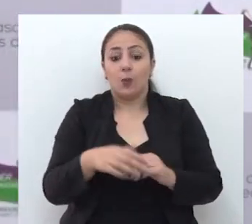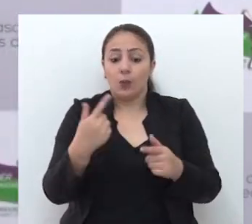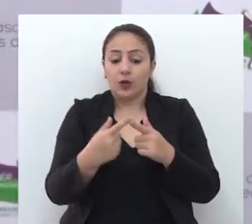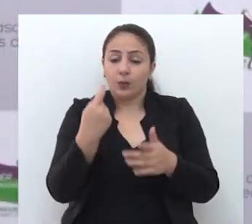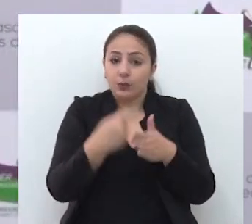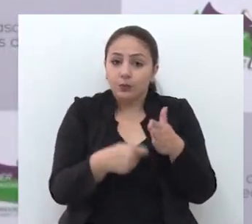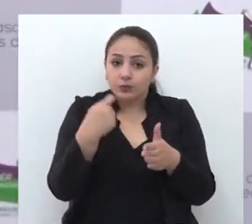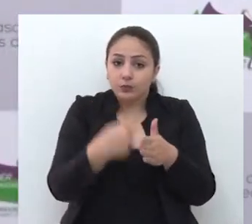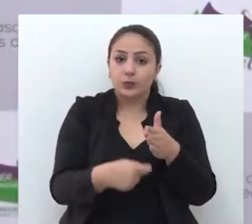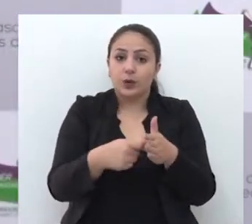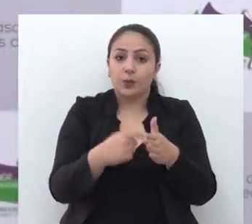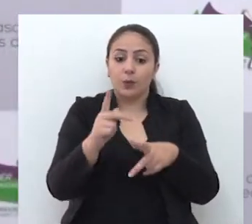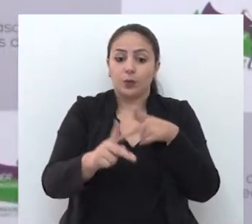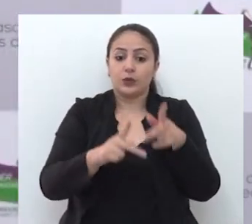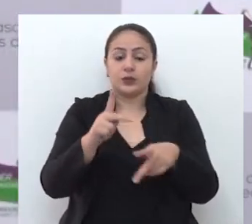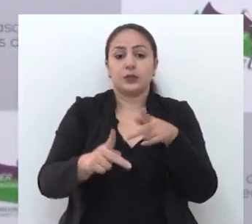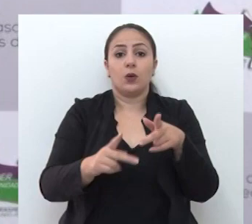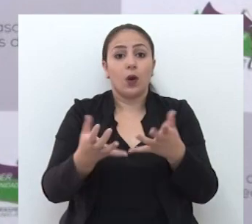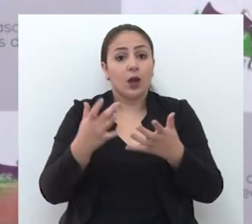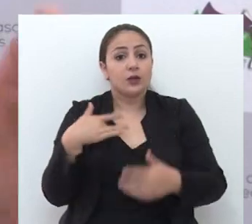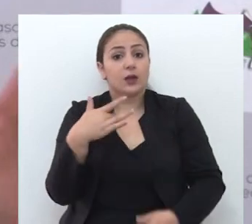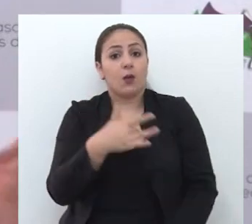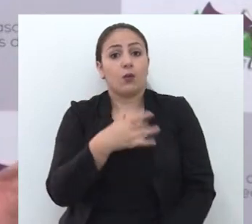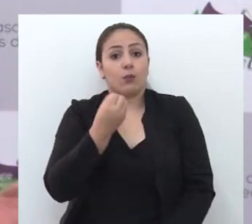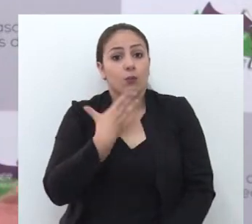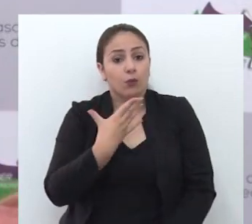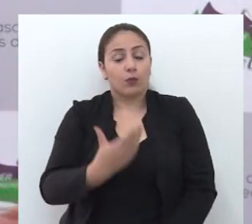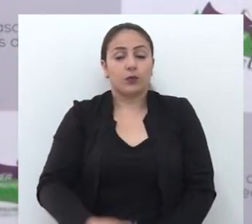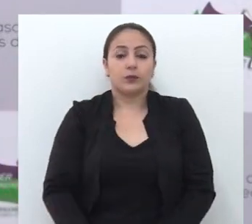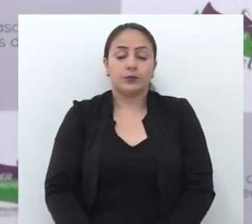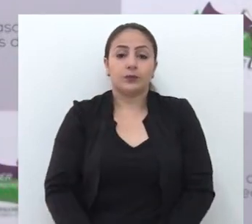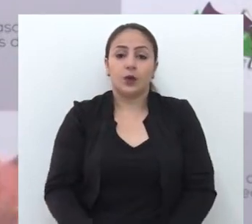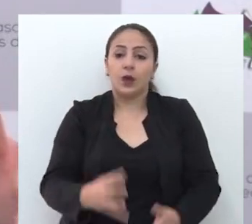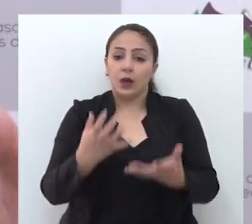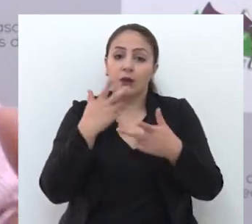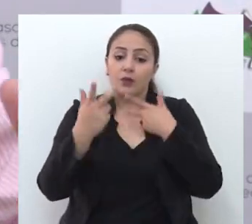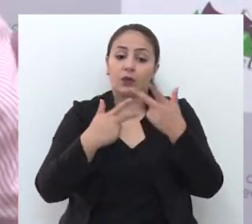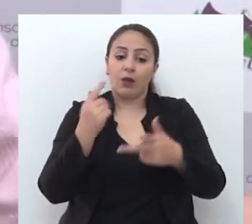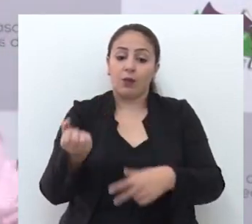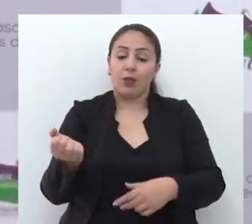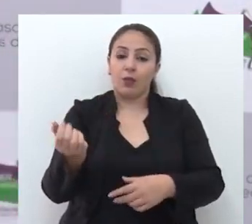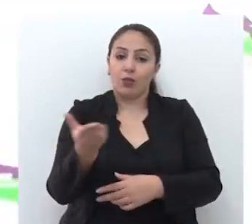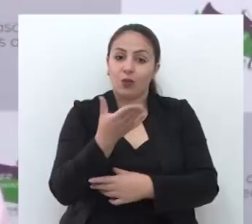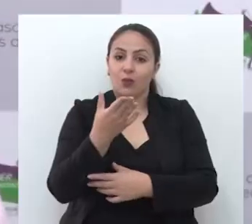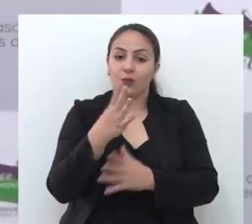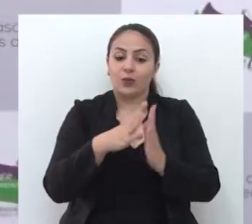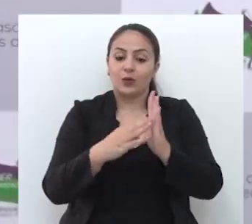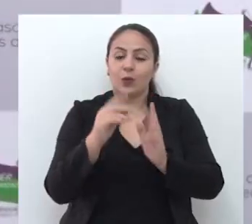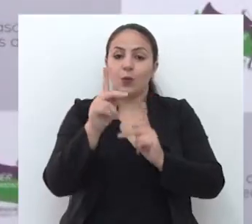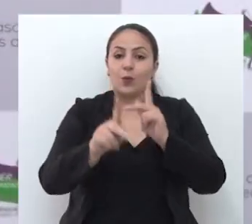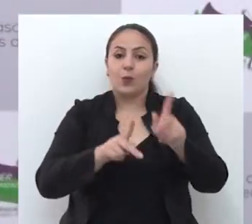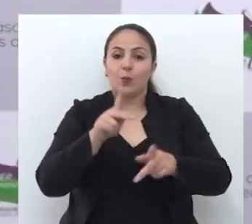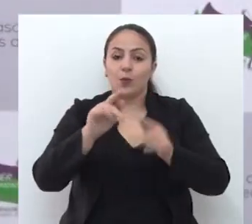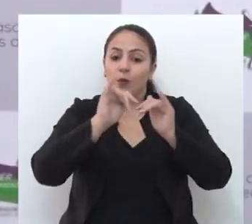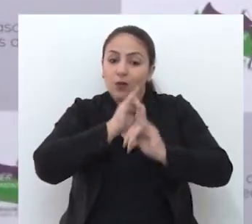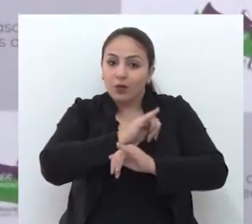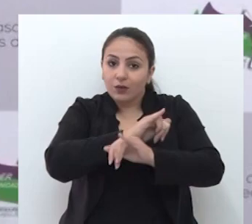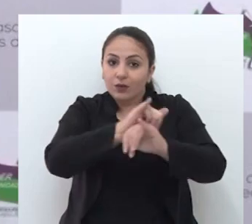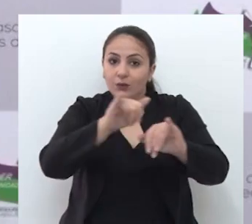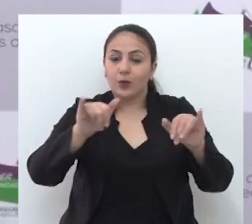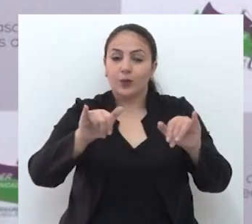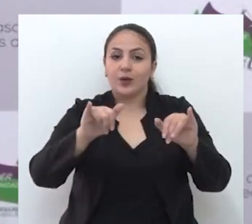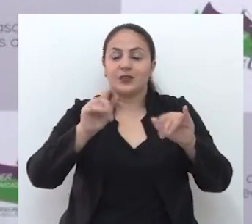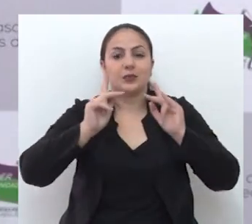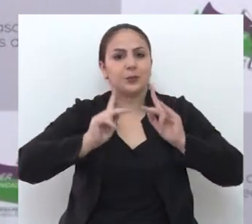população tanto quer, pelo menos uma saúde do bom. O que eu quero dizer é o seguinte, que estamos vivendo uma nova era. O povo deu o